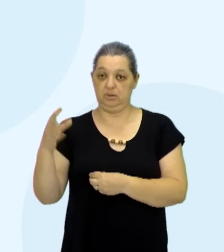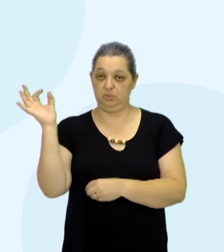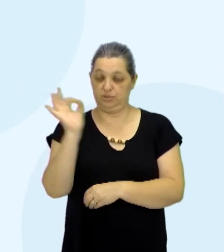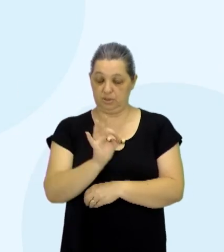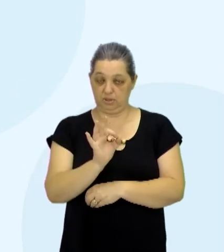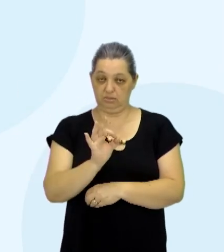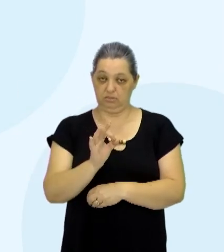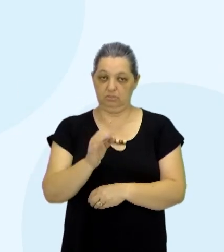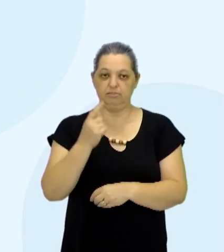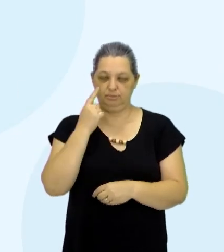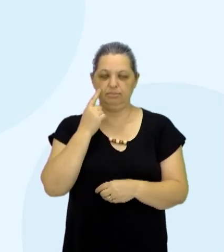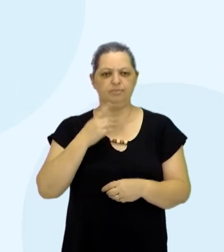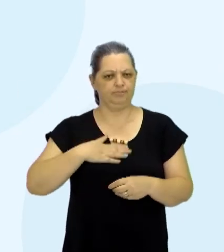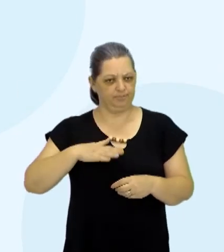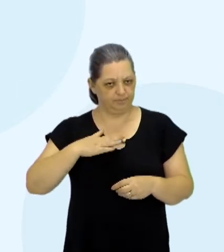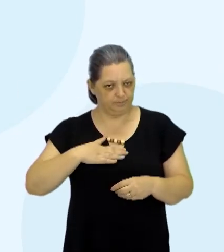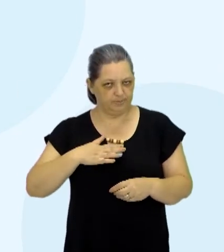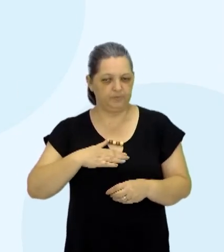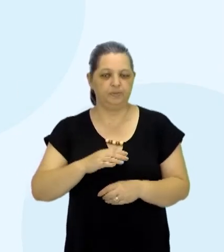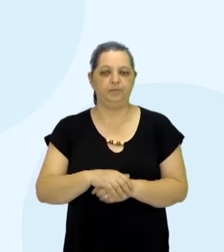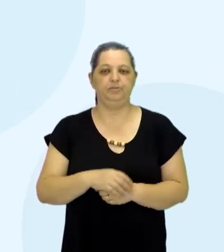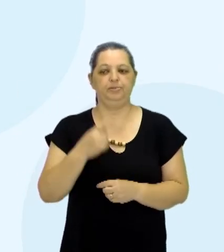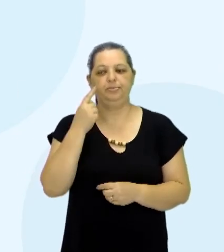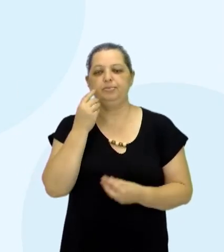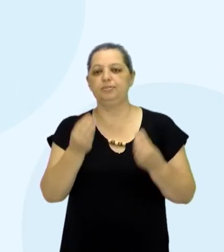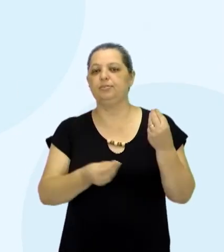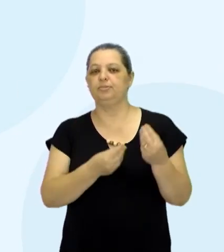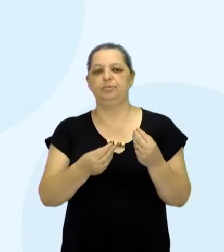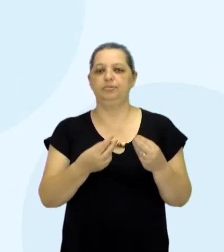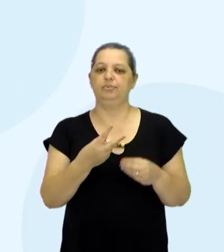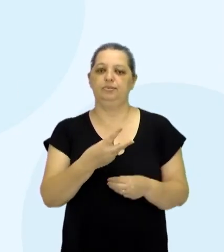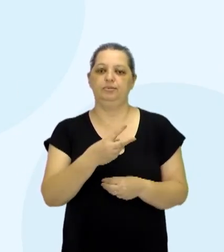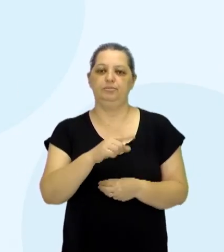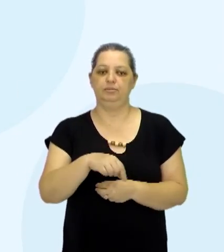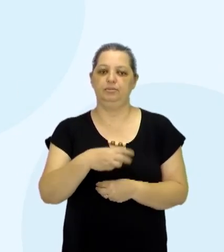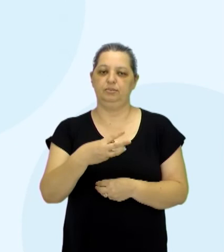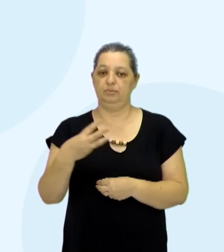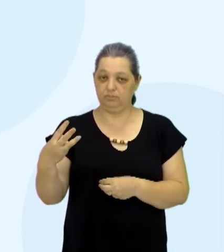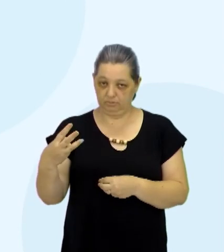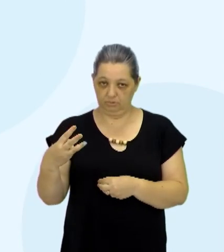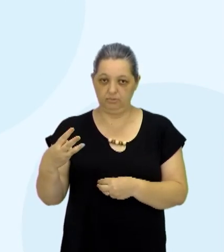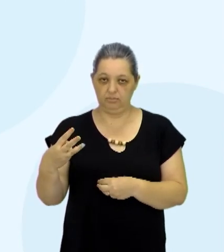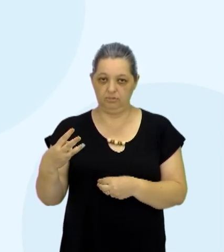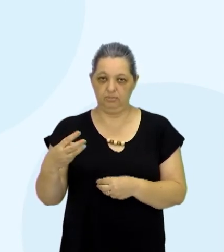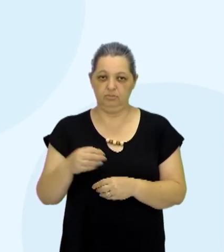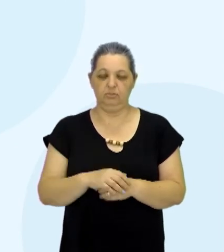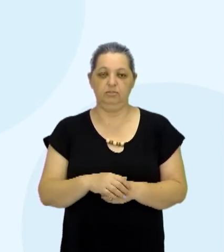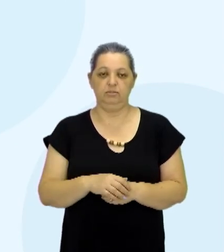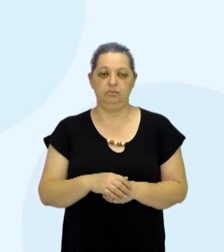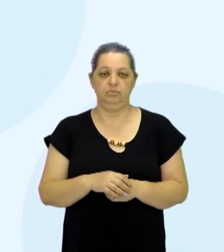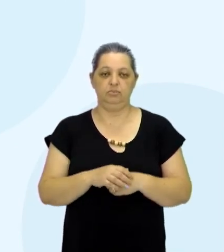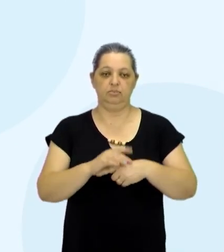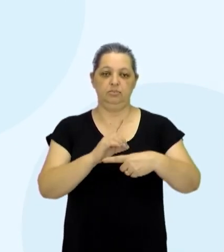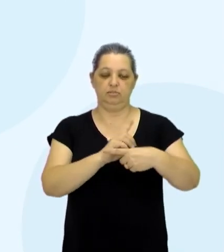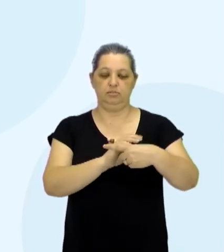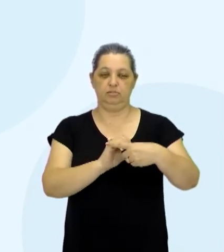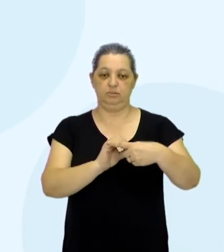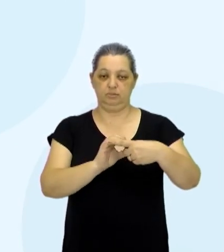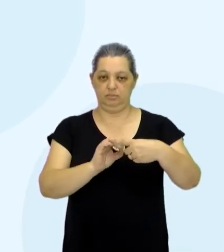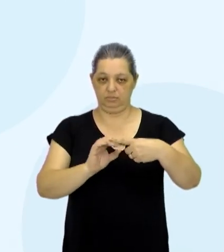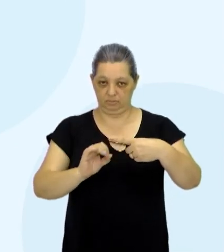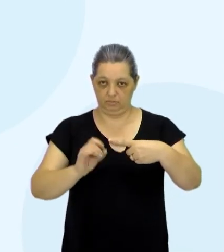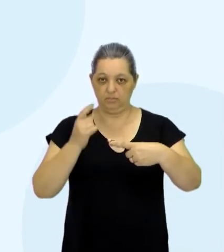2,33%. Vou fazendo com calma, 2,33%. Ah, é 2,33 sobre 100, porque